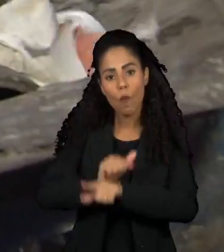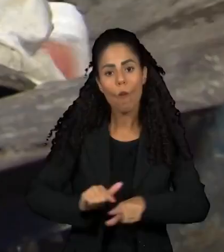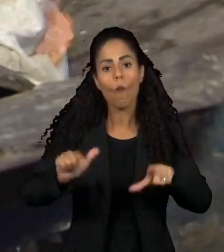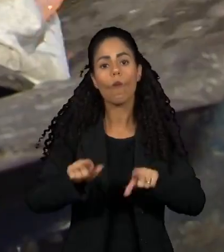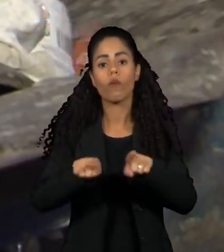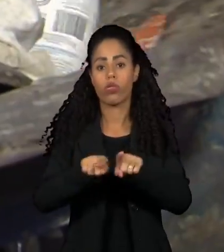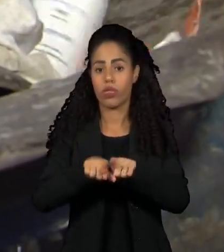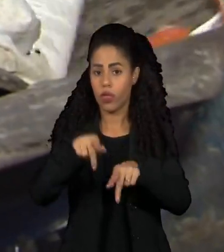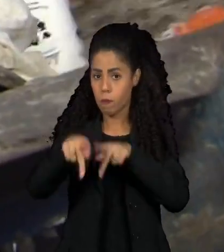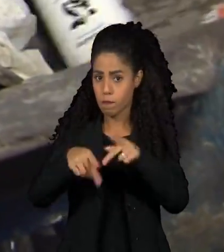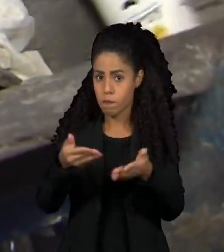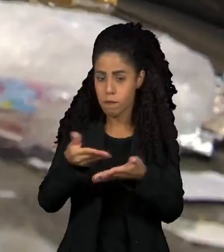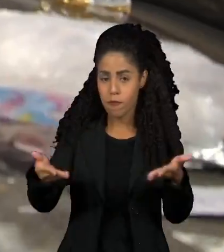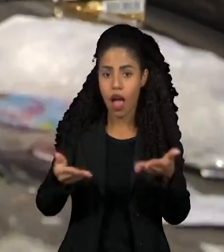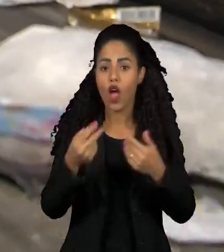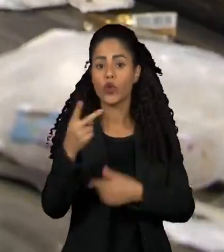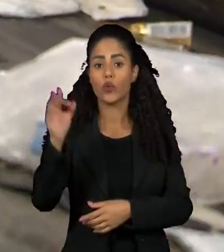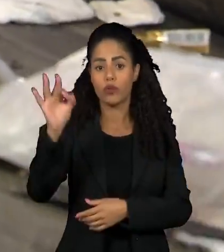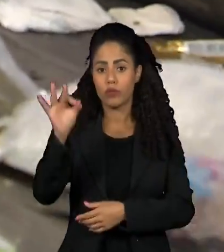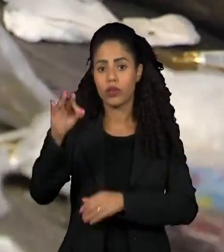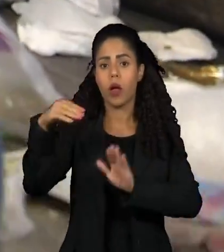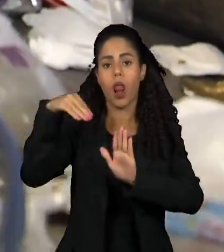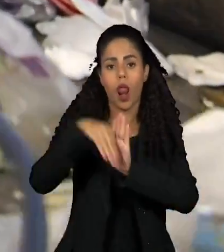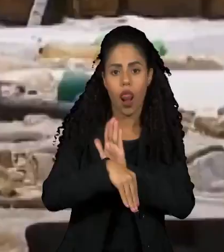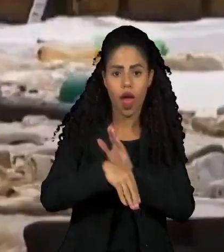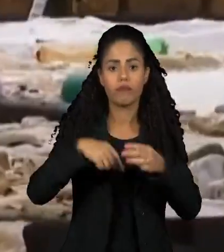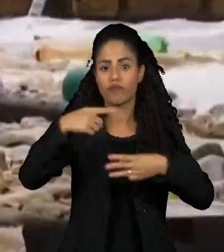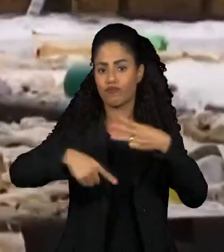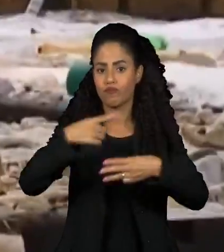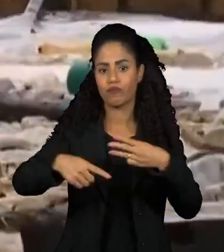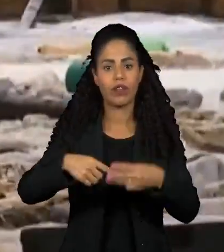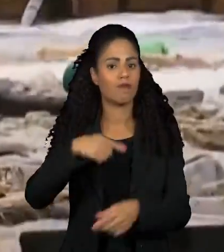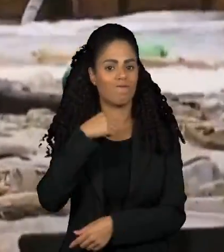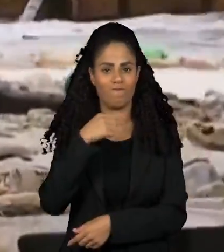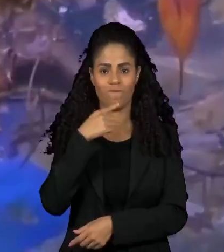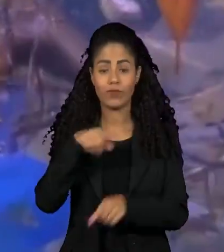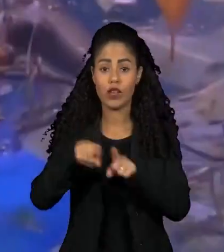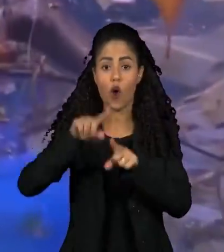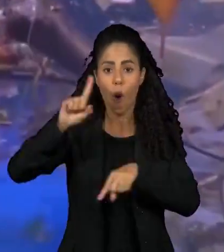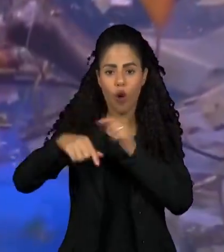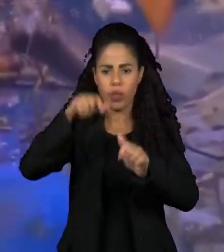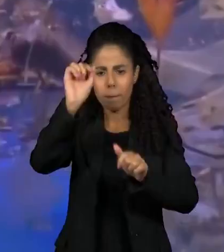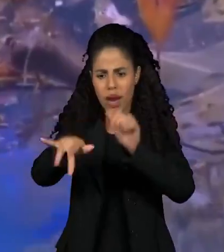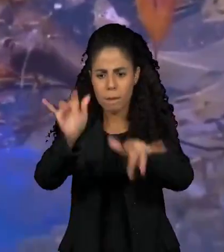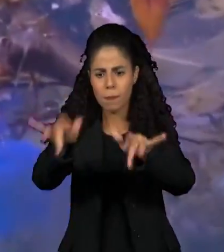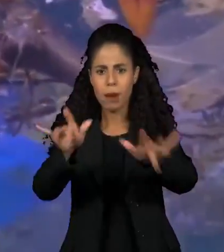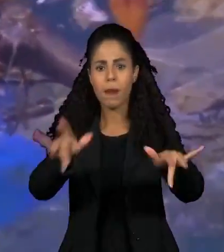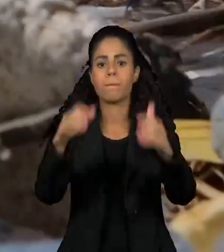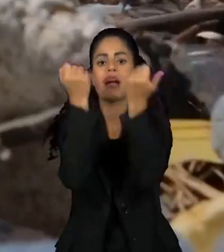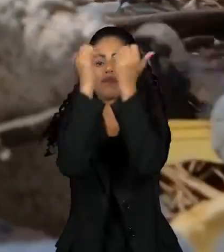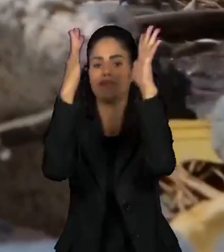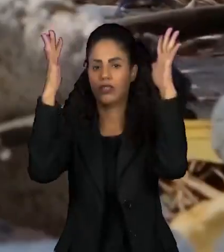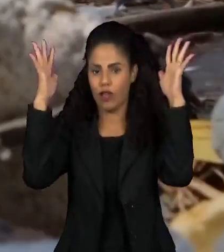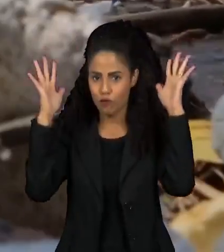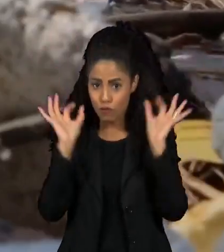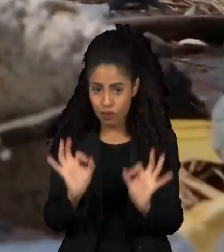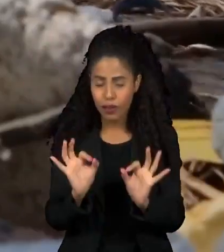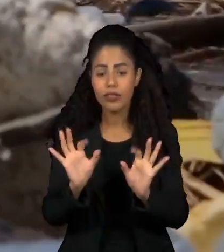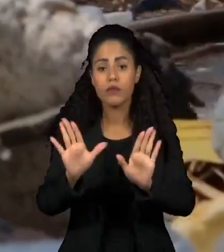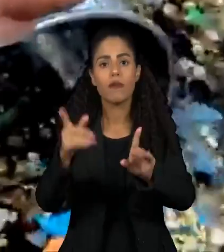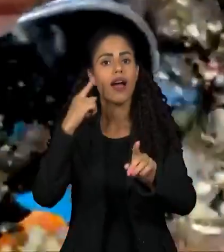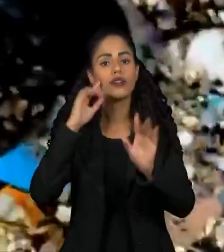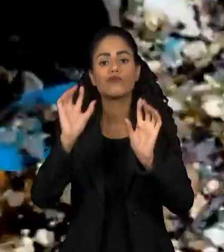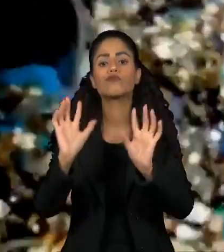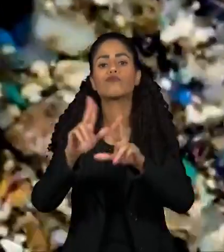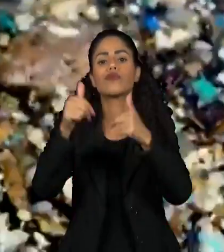Especiais. Menos de 2% vão para a reciclagem. O restante é descartado na natureza. Com a ação do